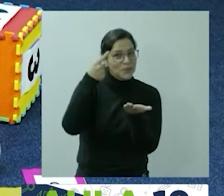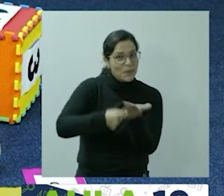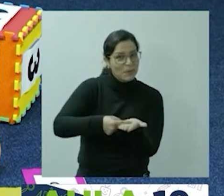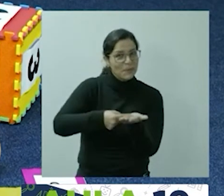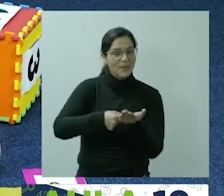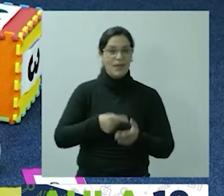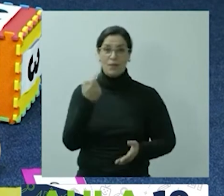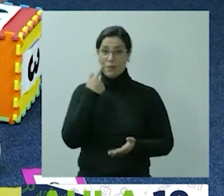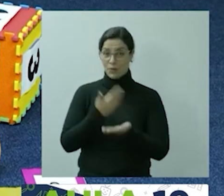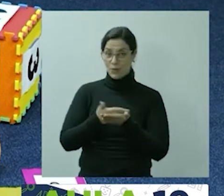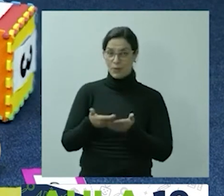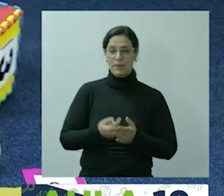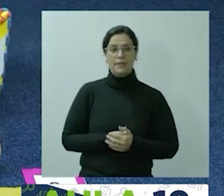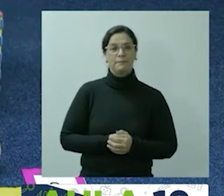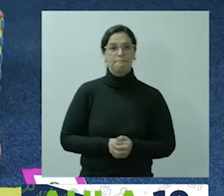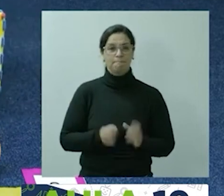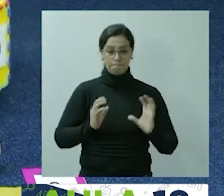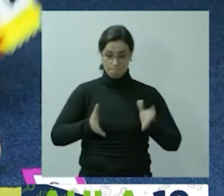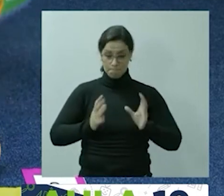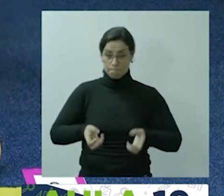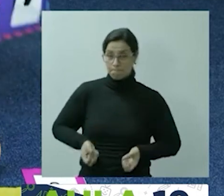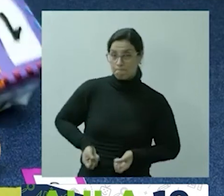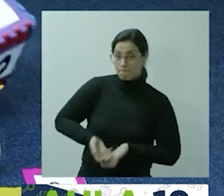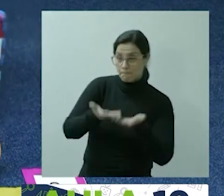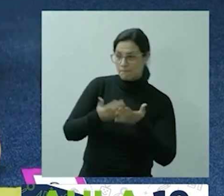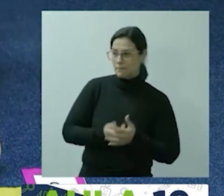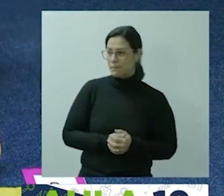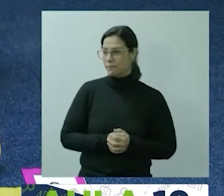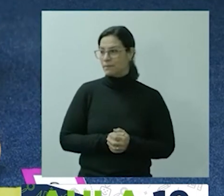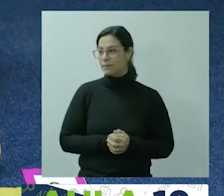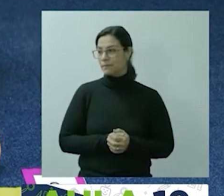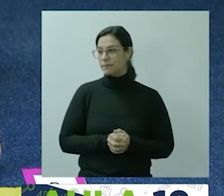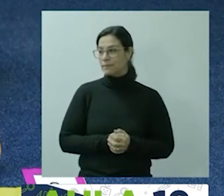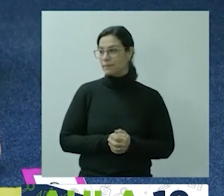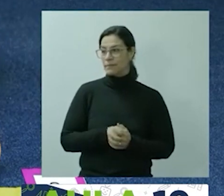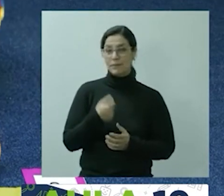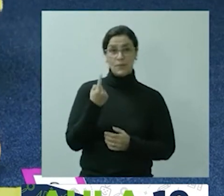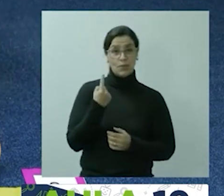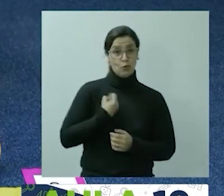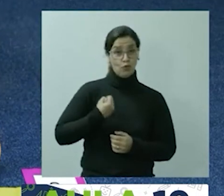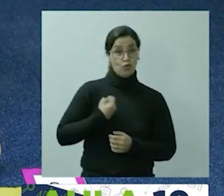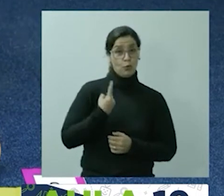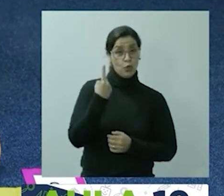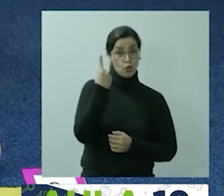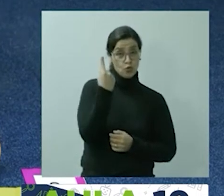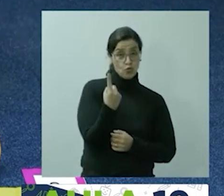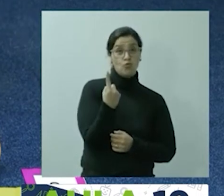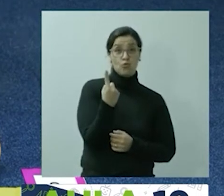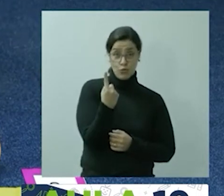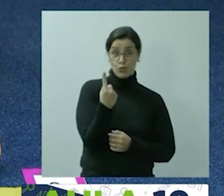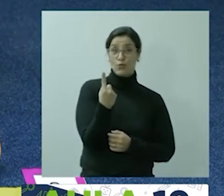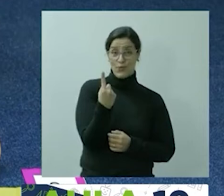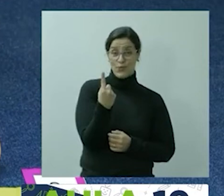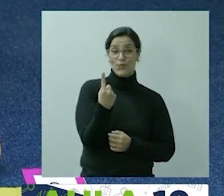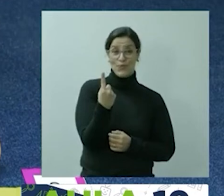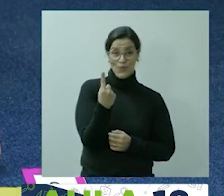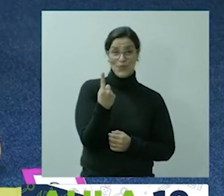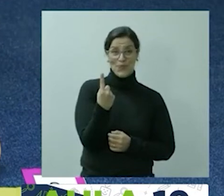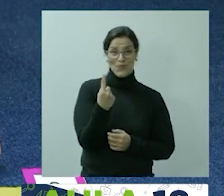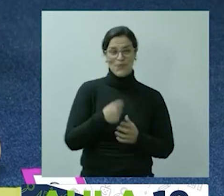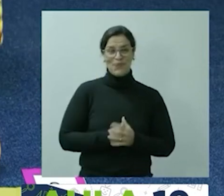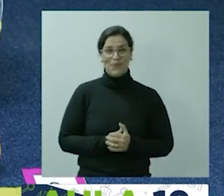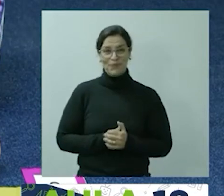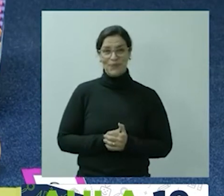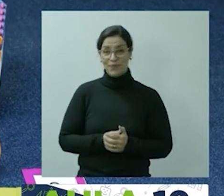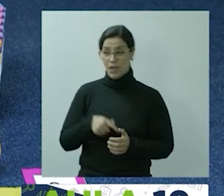Combinado? Vamos começar. Então, vou jogar o dado aqui. Olha só, caiu no número